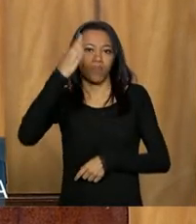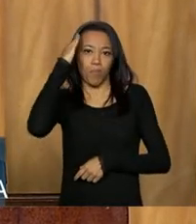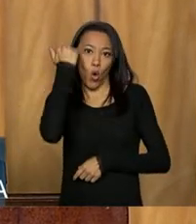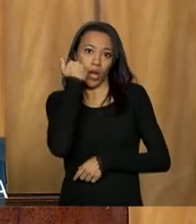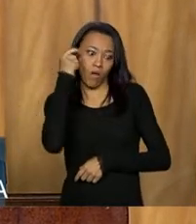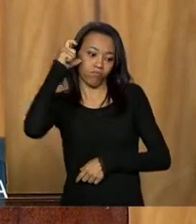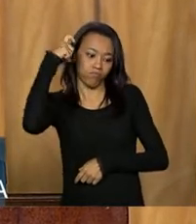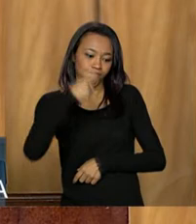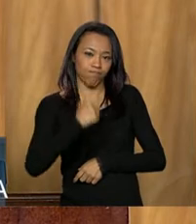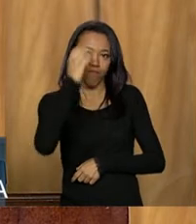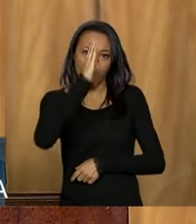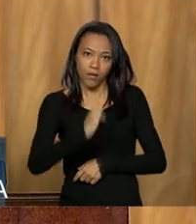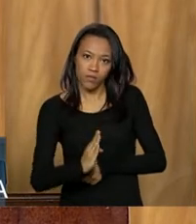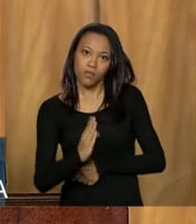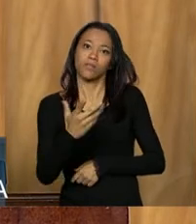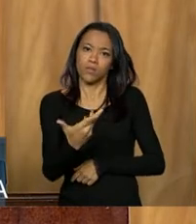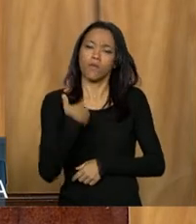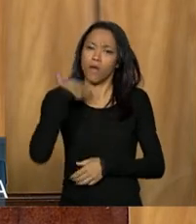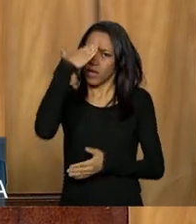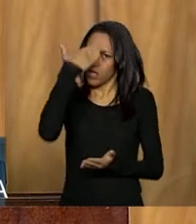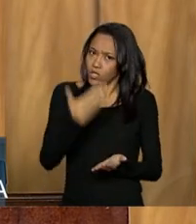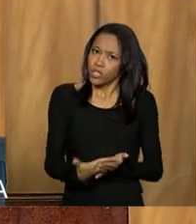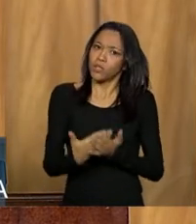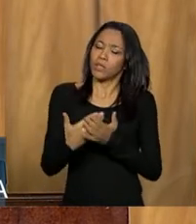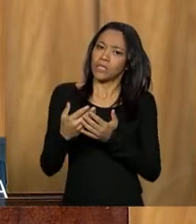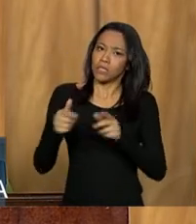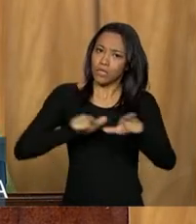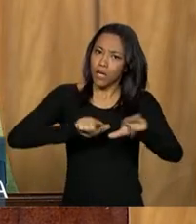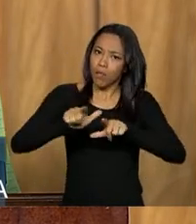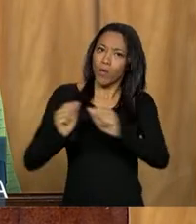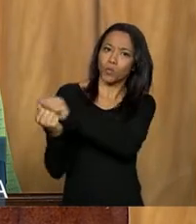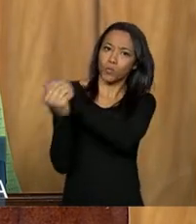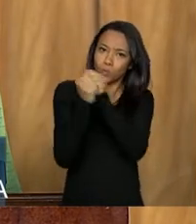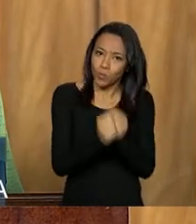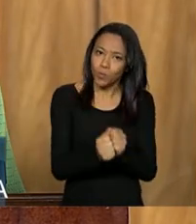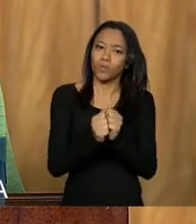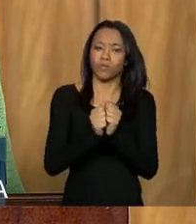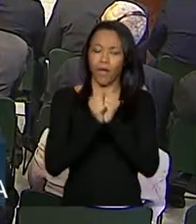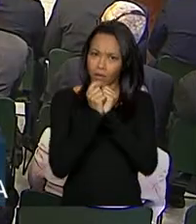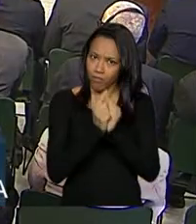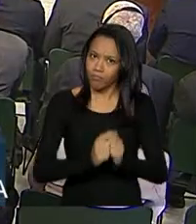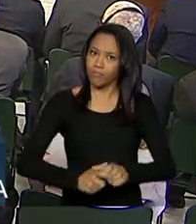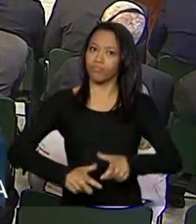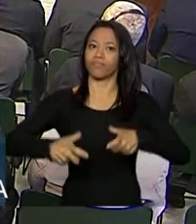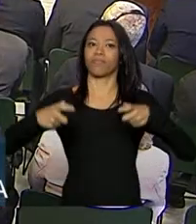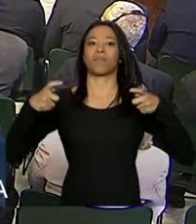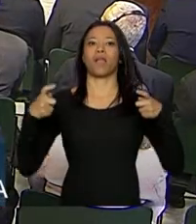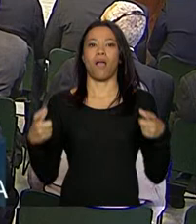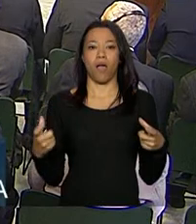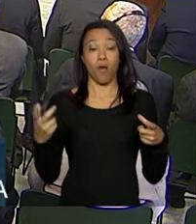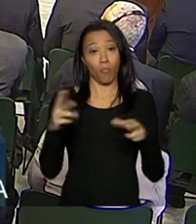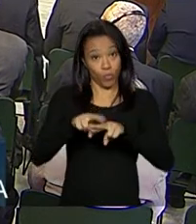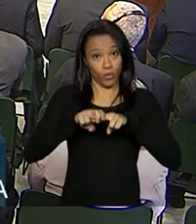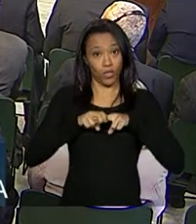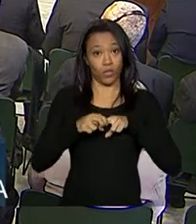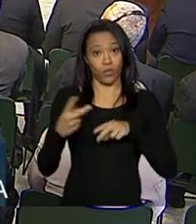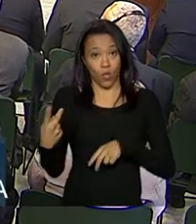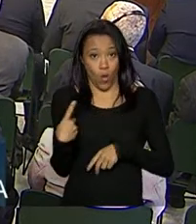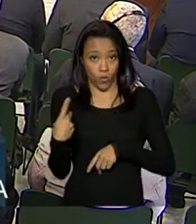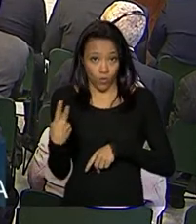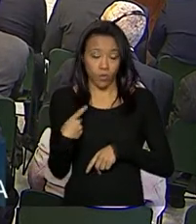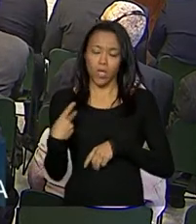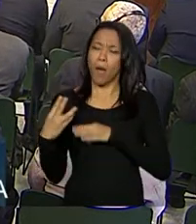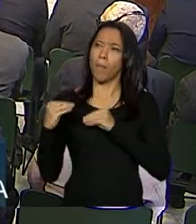o potencial de cooperação entre os dois países pode ser muito maior do que agora. Por isso, nós duas discutimos